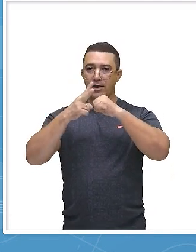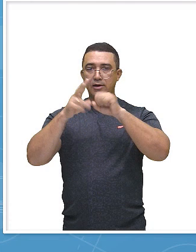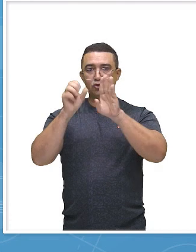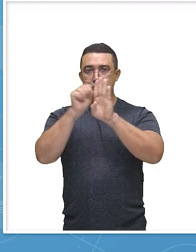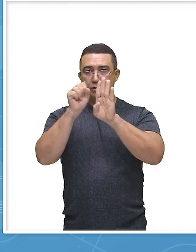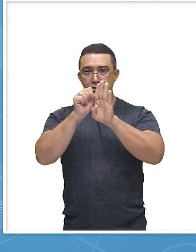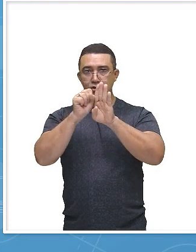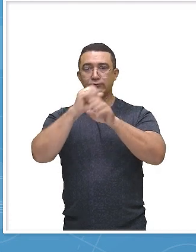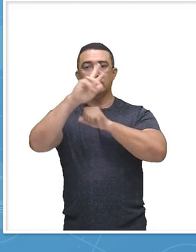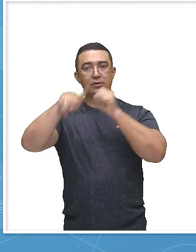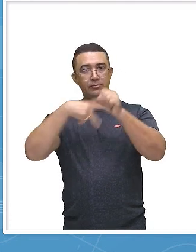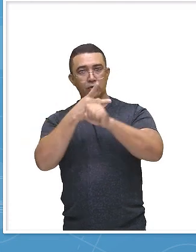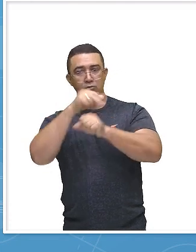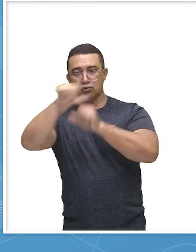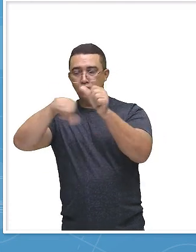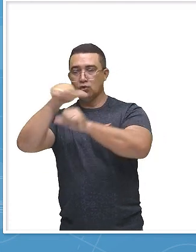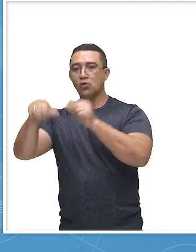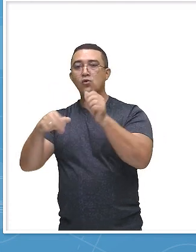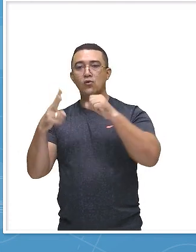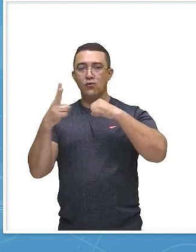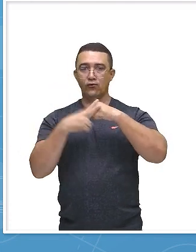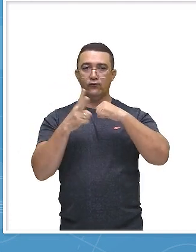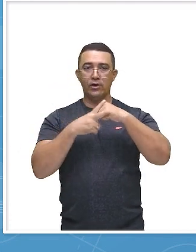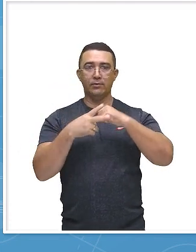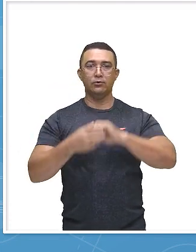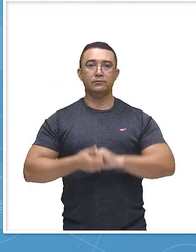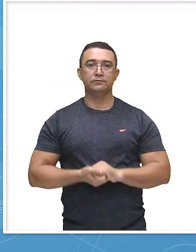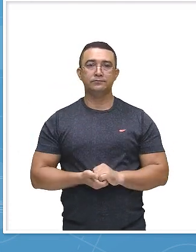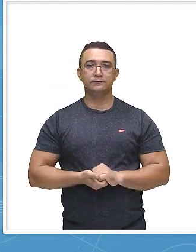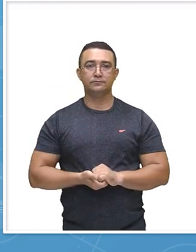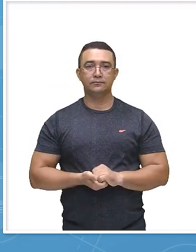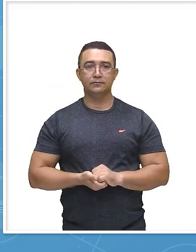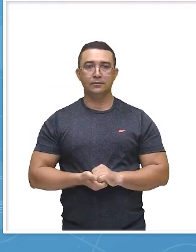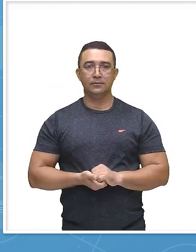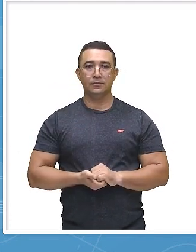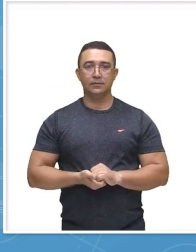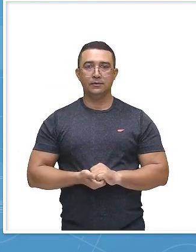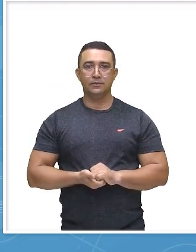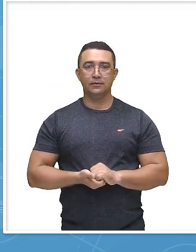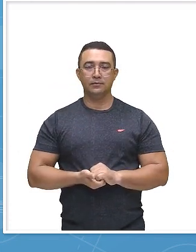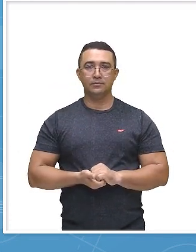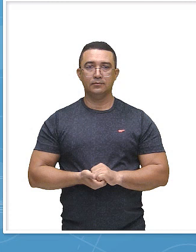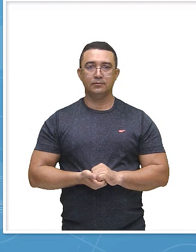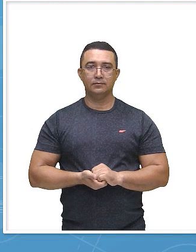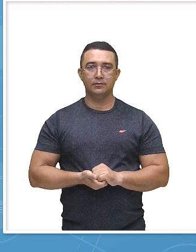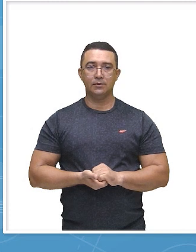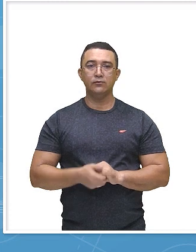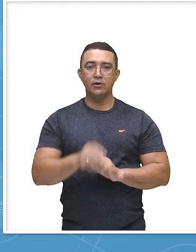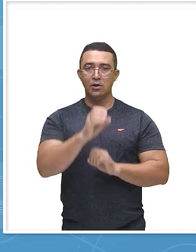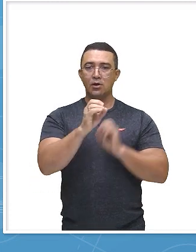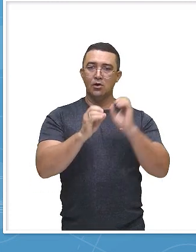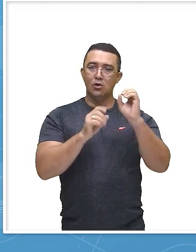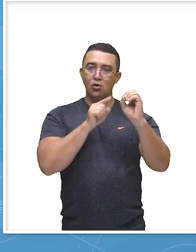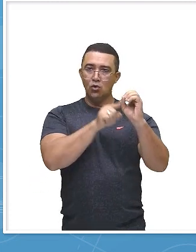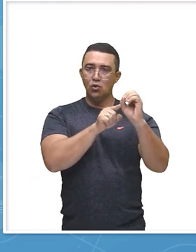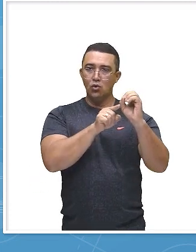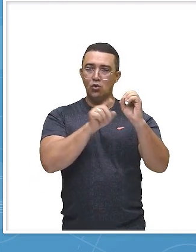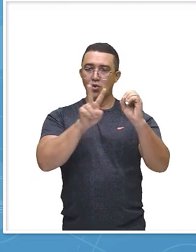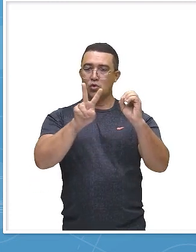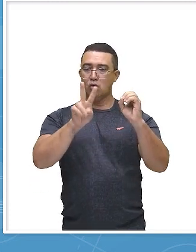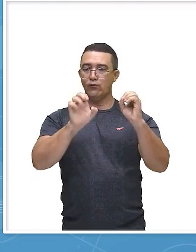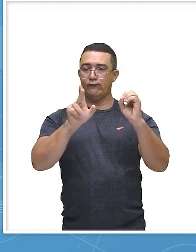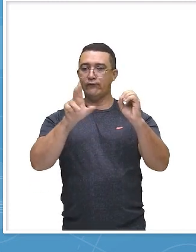é adjetivo, mas aqui, com a anteposição do artigo, mudou, transformou, alterou para